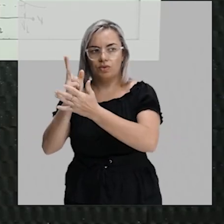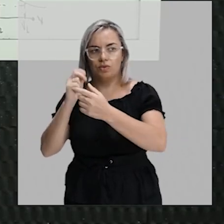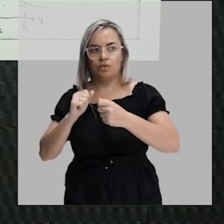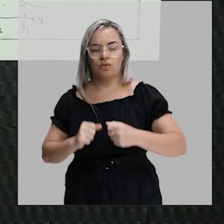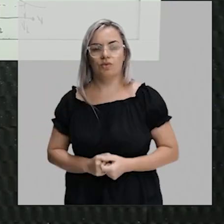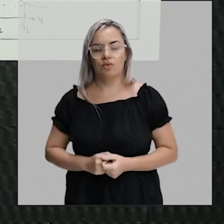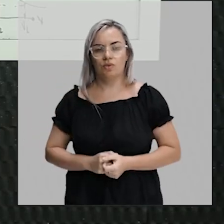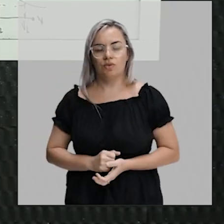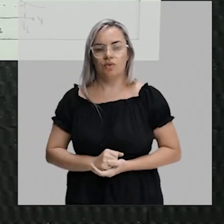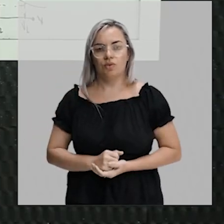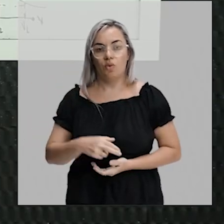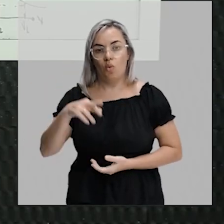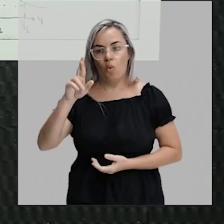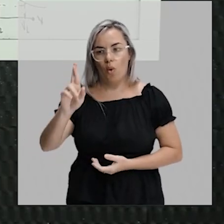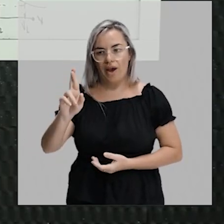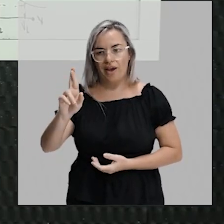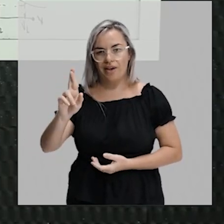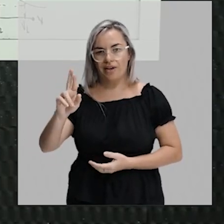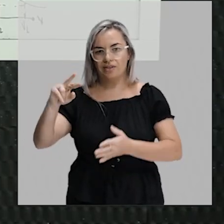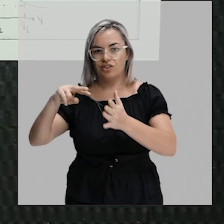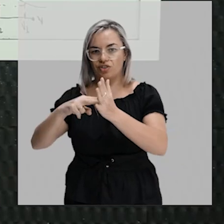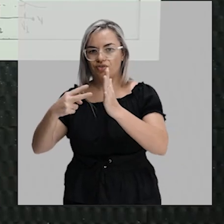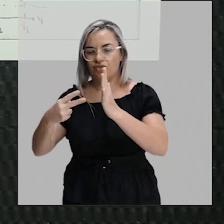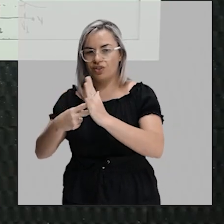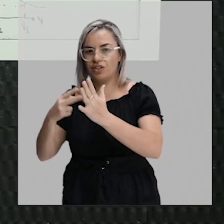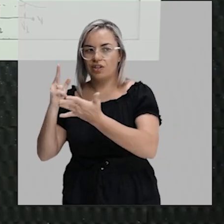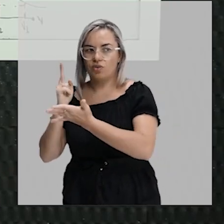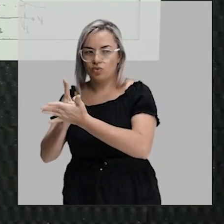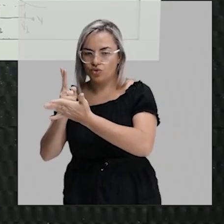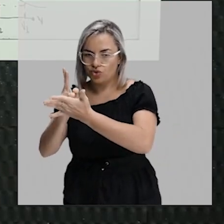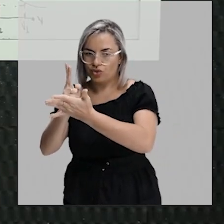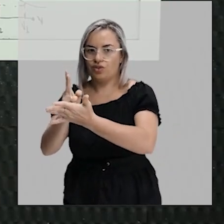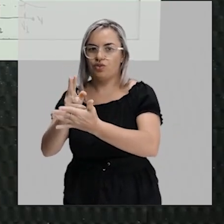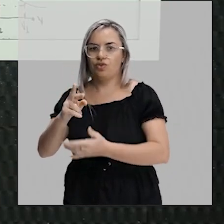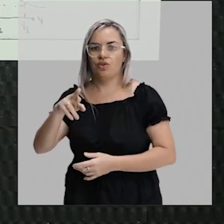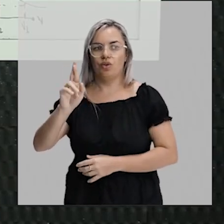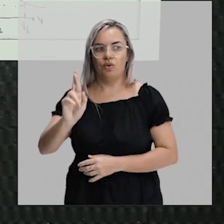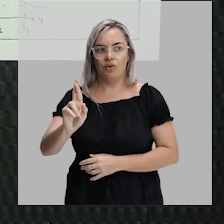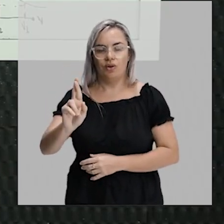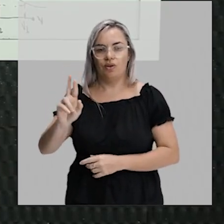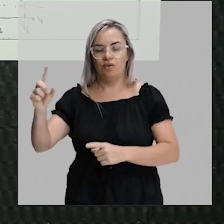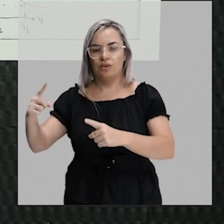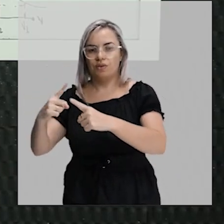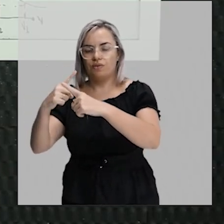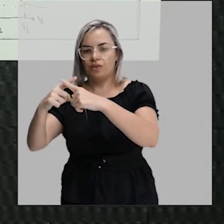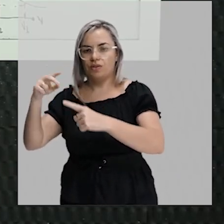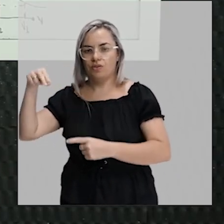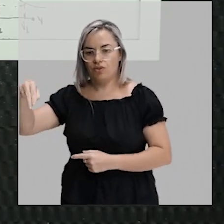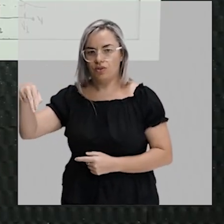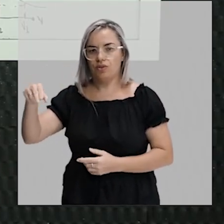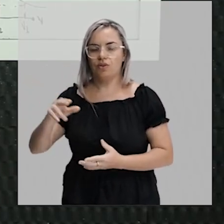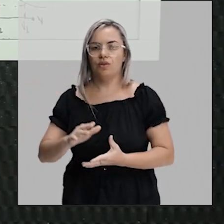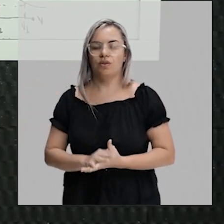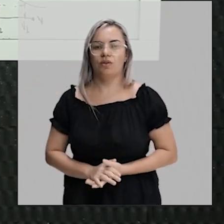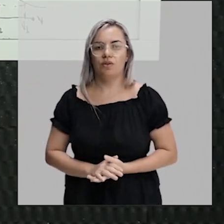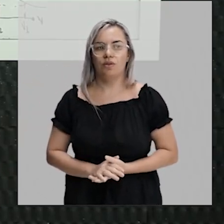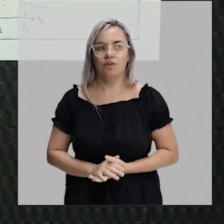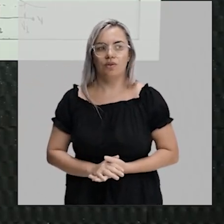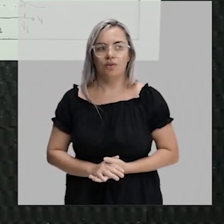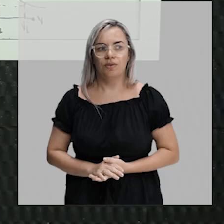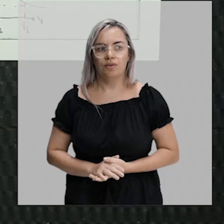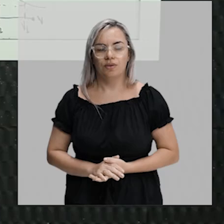universal dos gases perfeitos, que vai ser o R. E isso para poder corrigir esta relação. Então, este